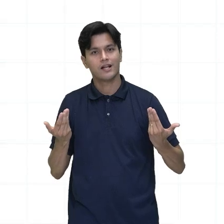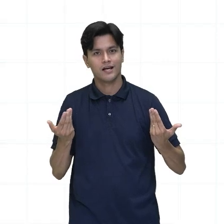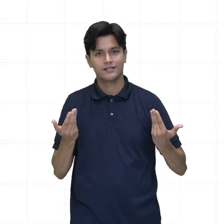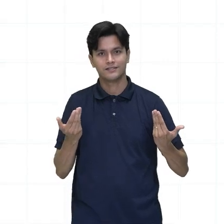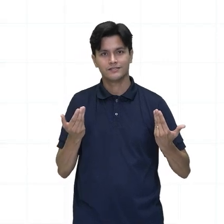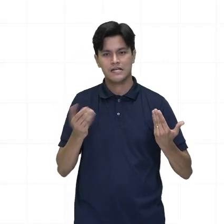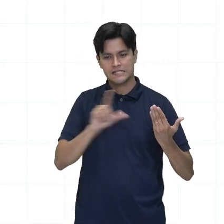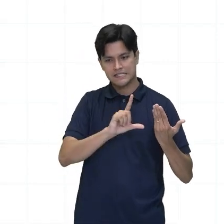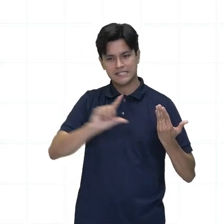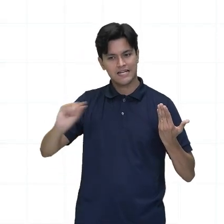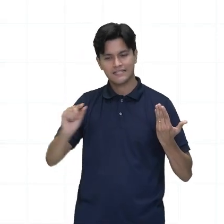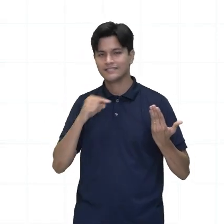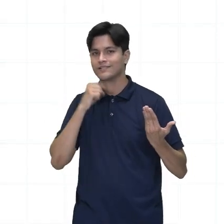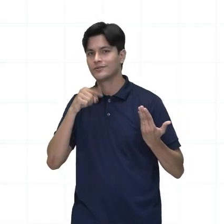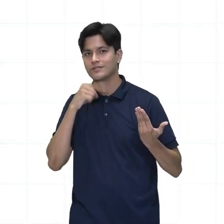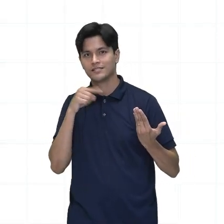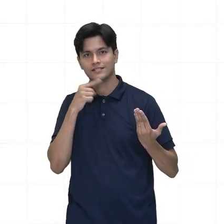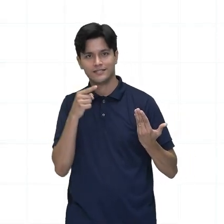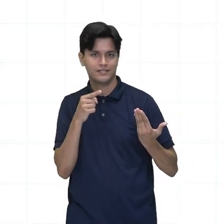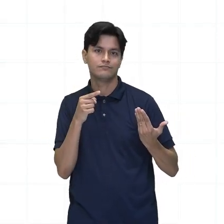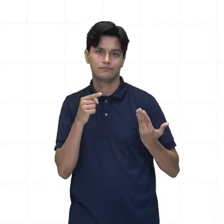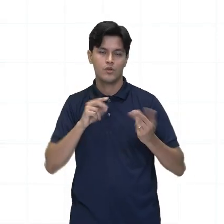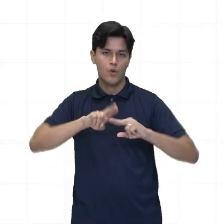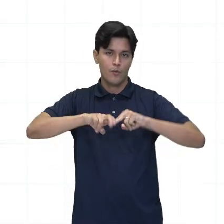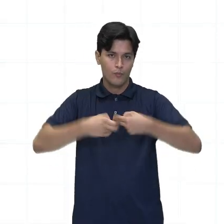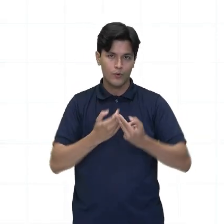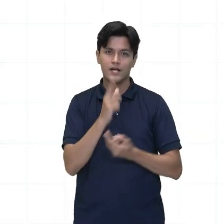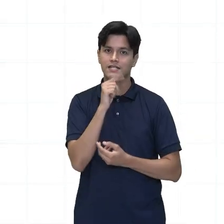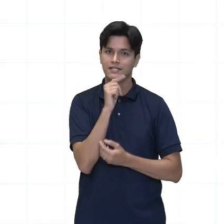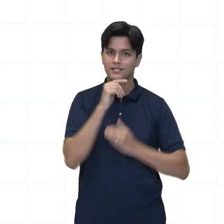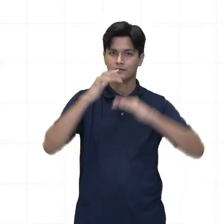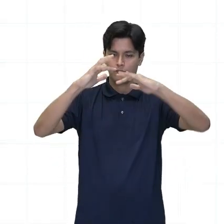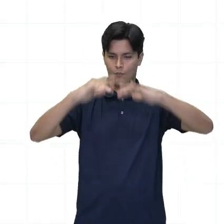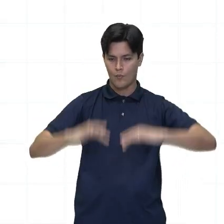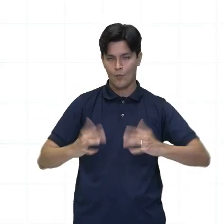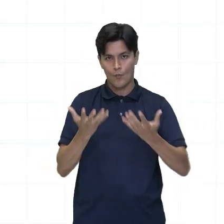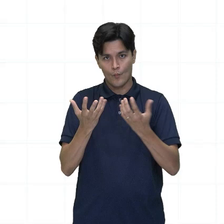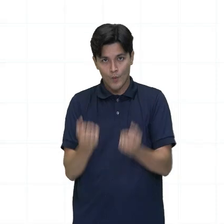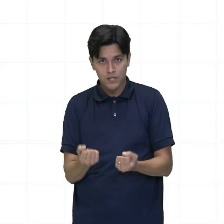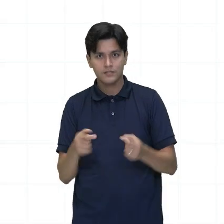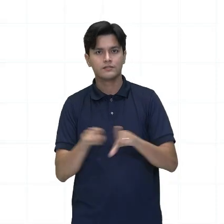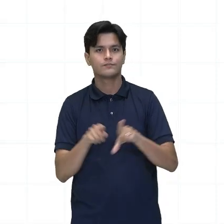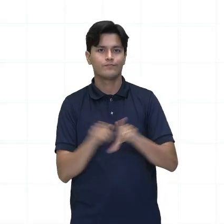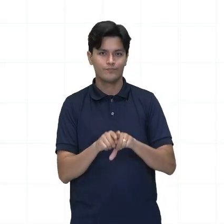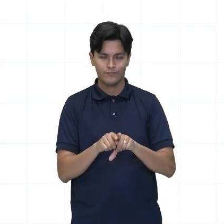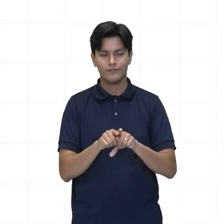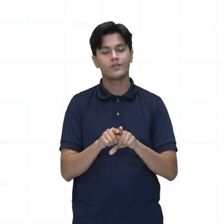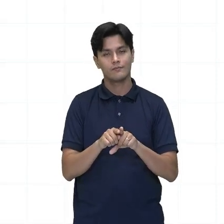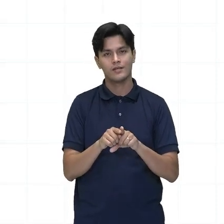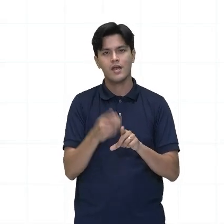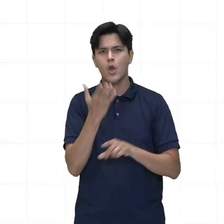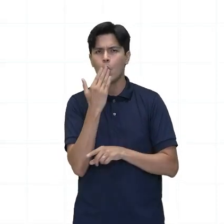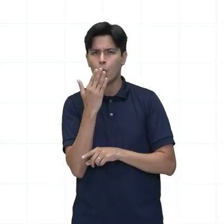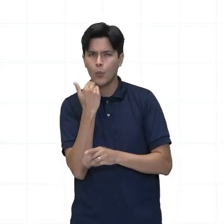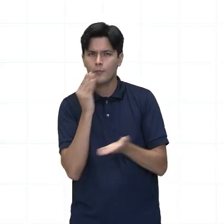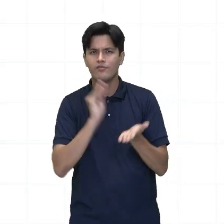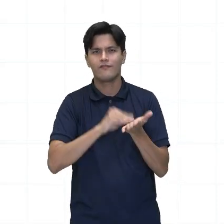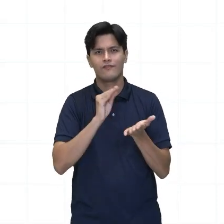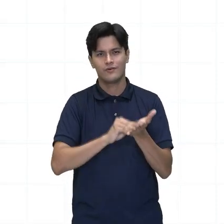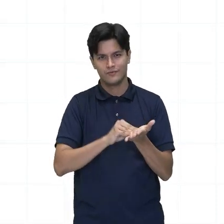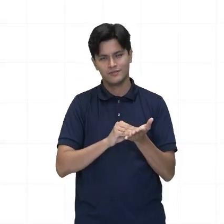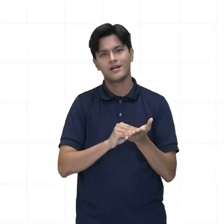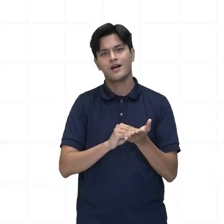suscetíveis aí a essa seca. E também, né, a questão alimentar, dos recursos pesqueiros, tudo aquilo que